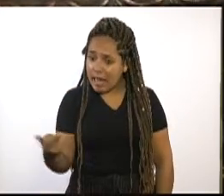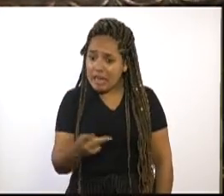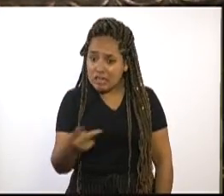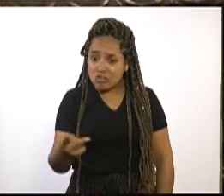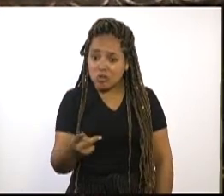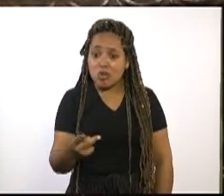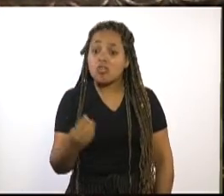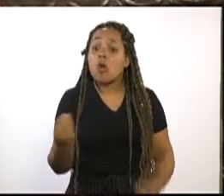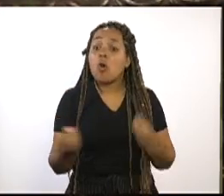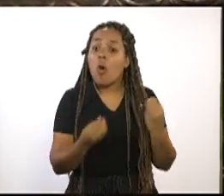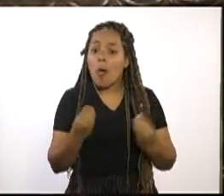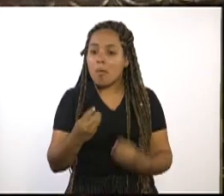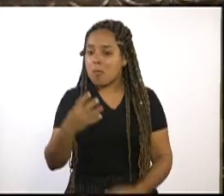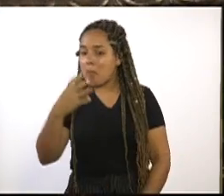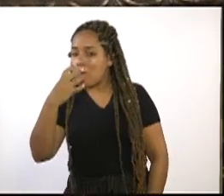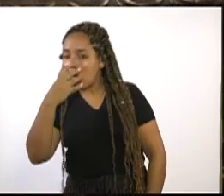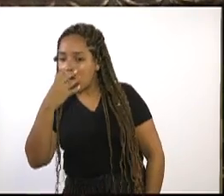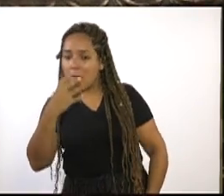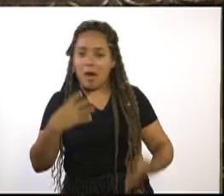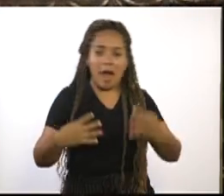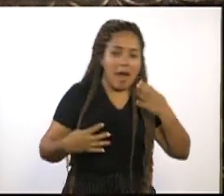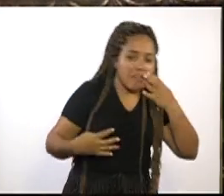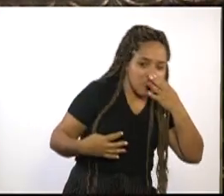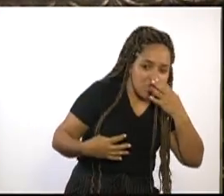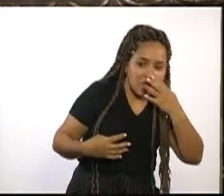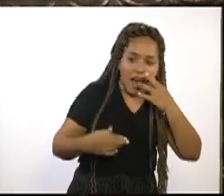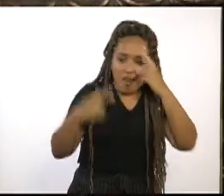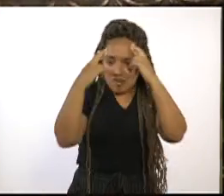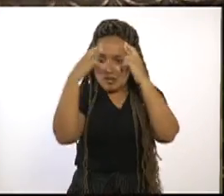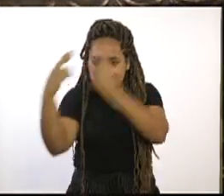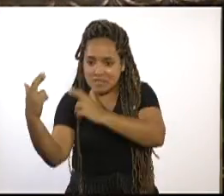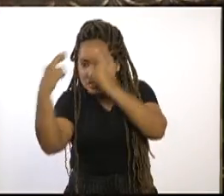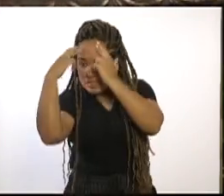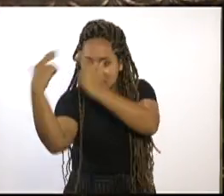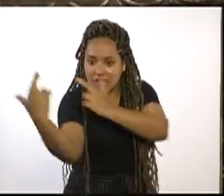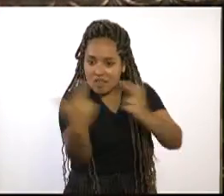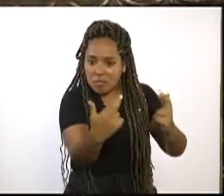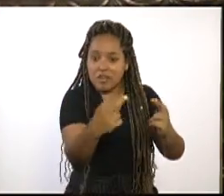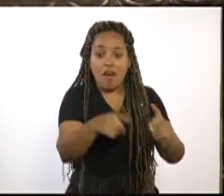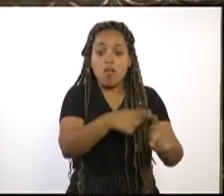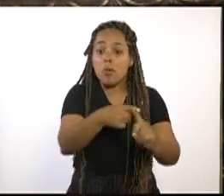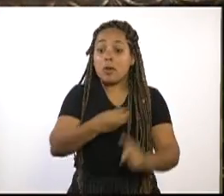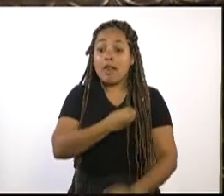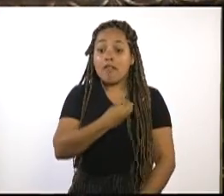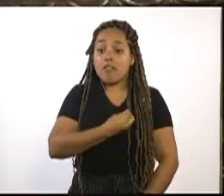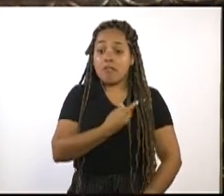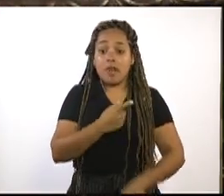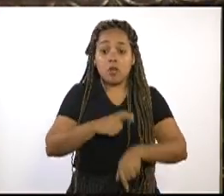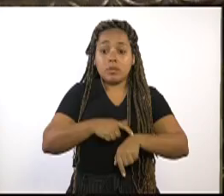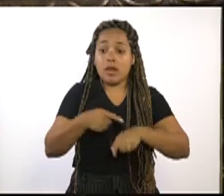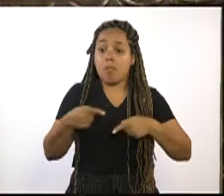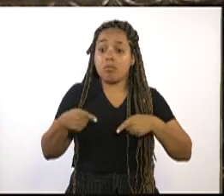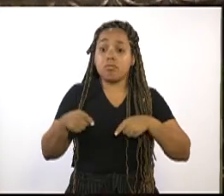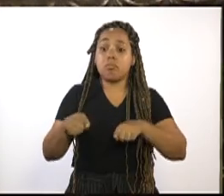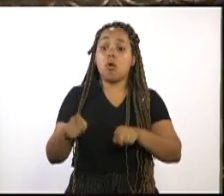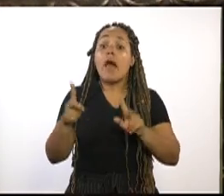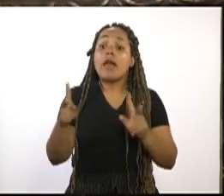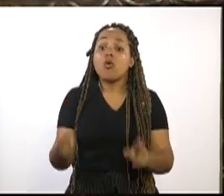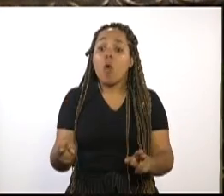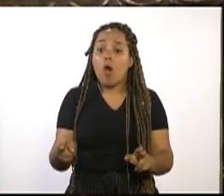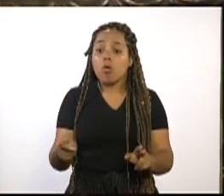respeitavam, porque coexistiram no mesmo tempo. Então, estamos chamando a